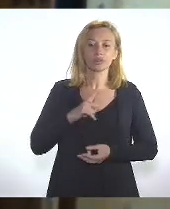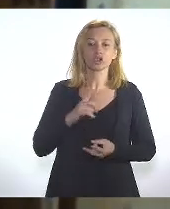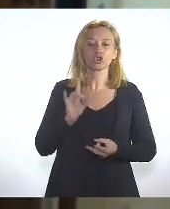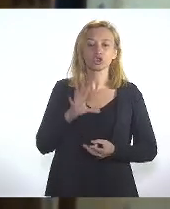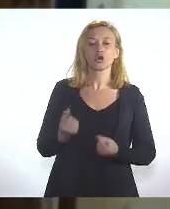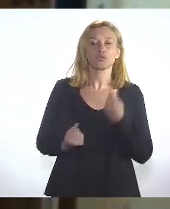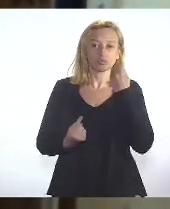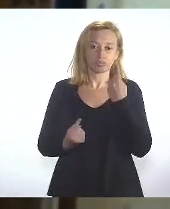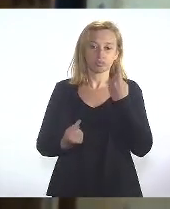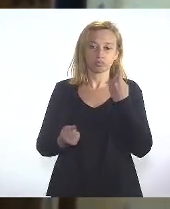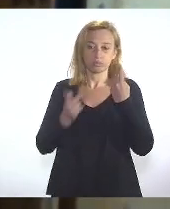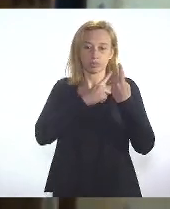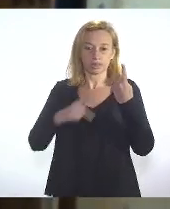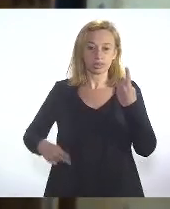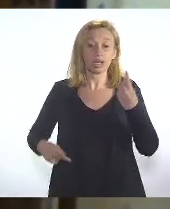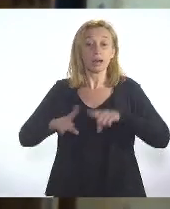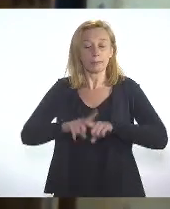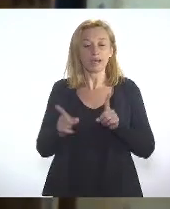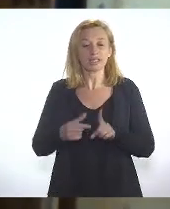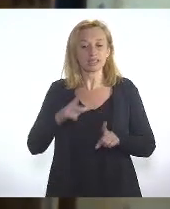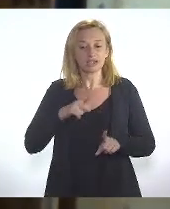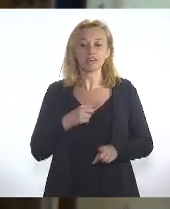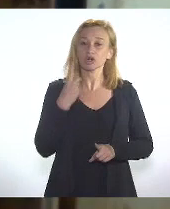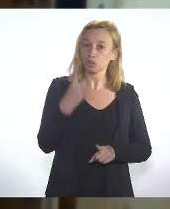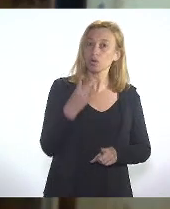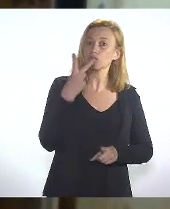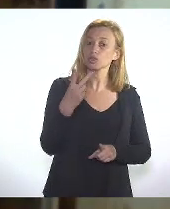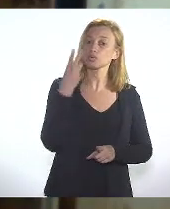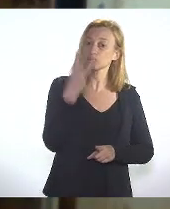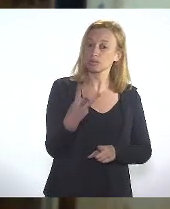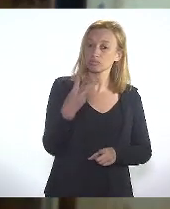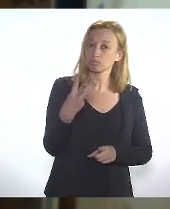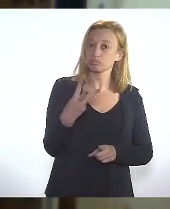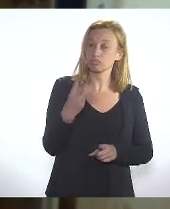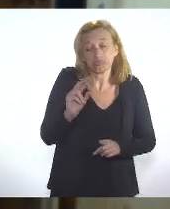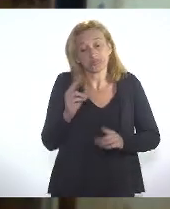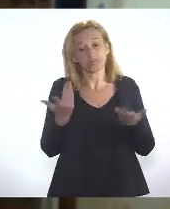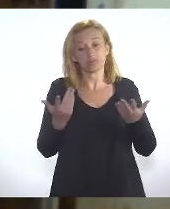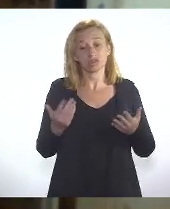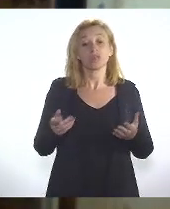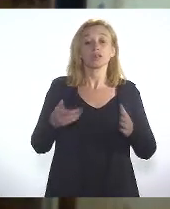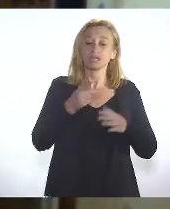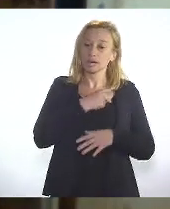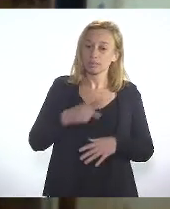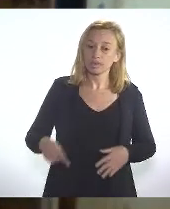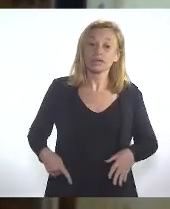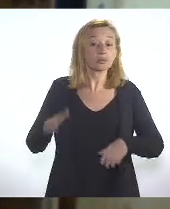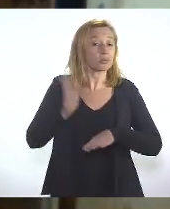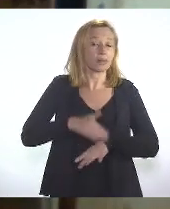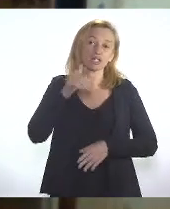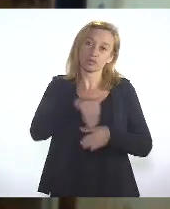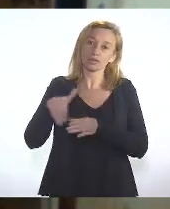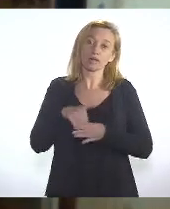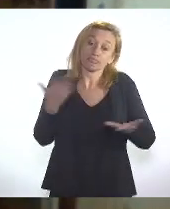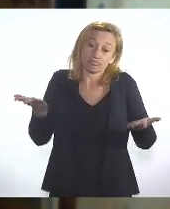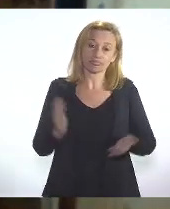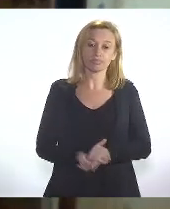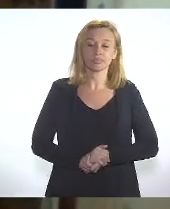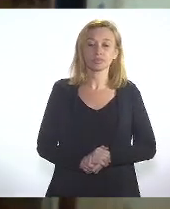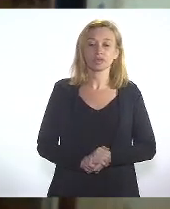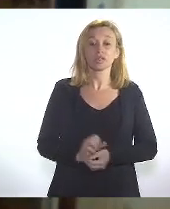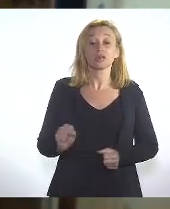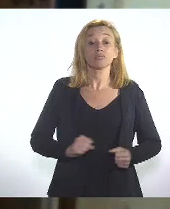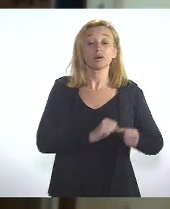candidato a presidente. Mas se tiver 2 ou 3, será presidente o mais votado. Para o